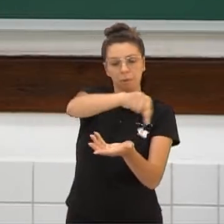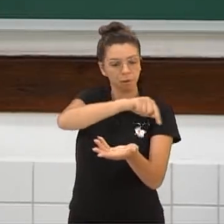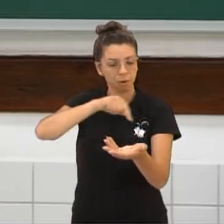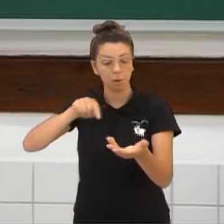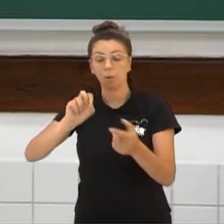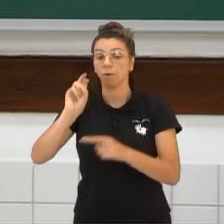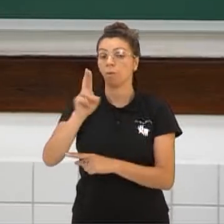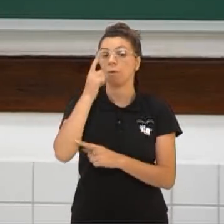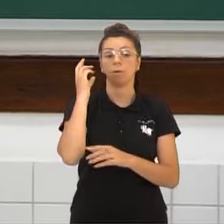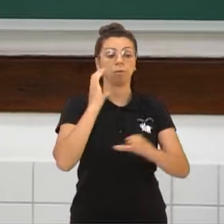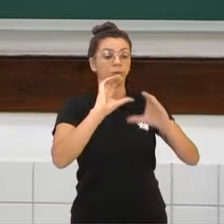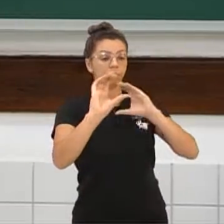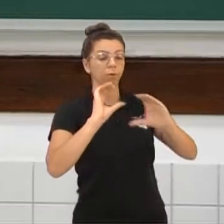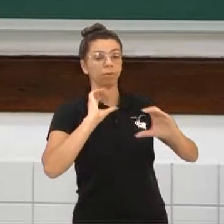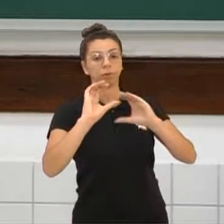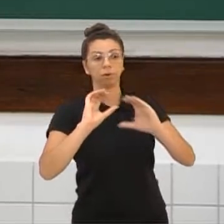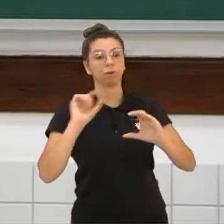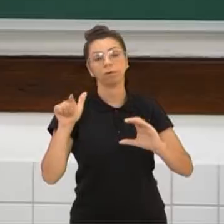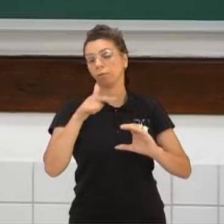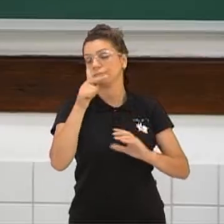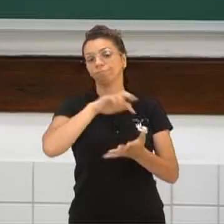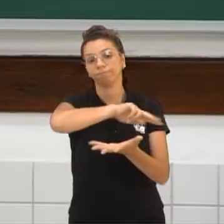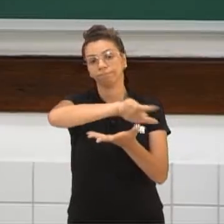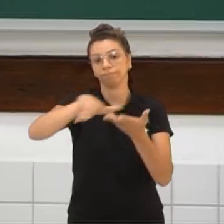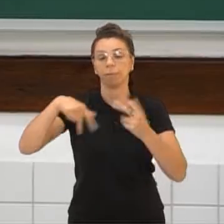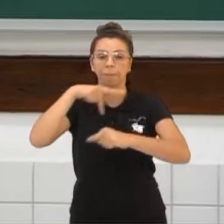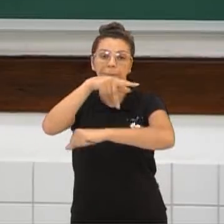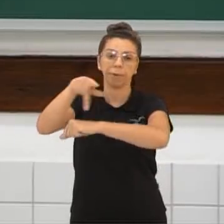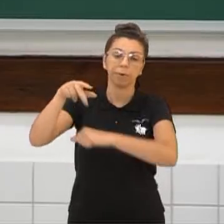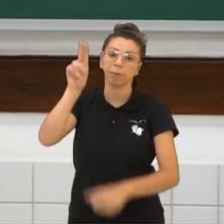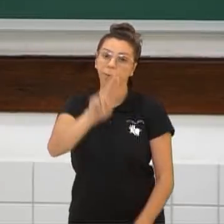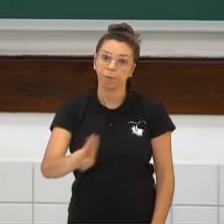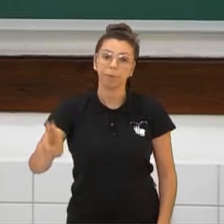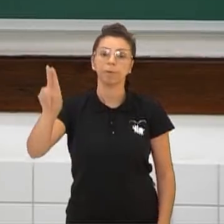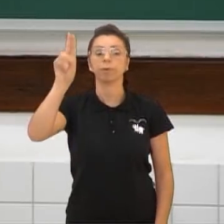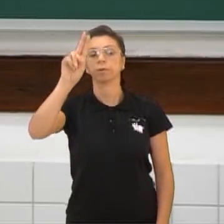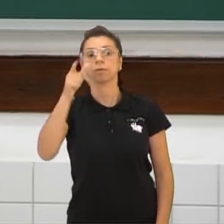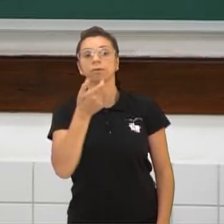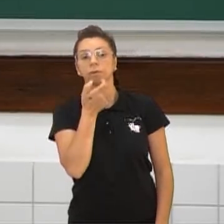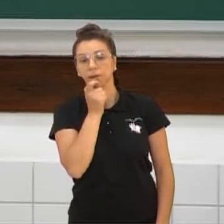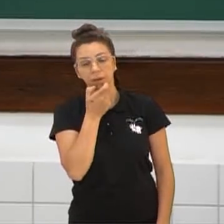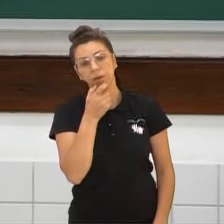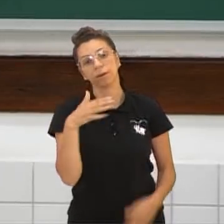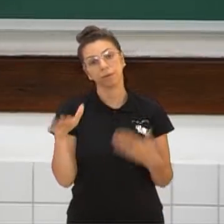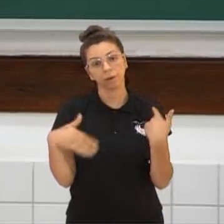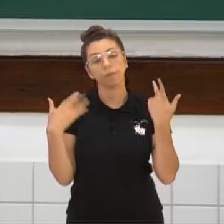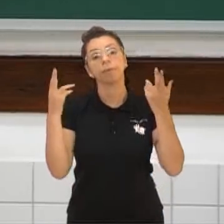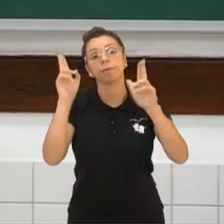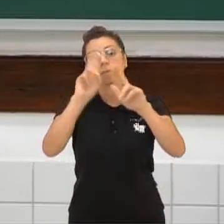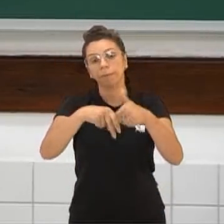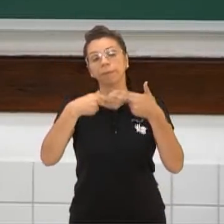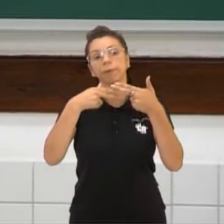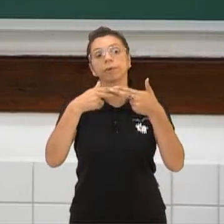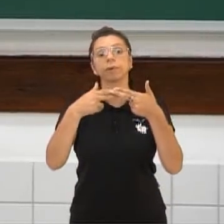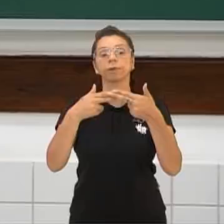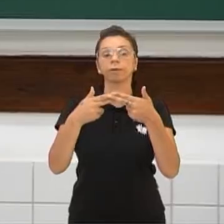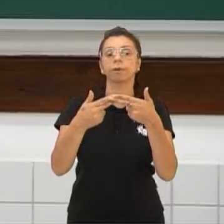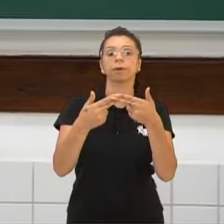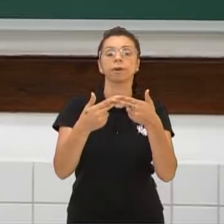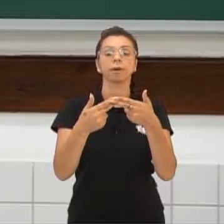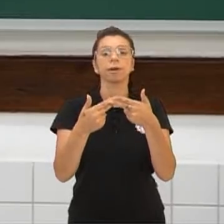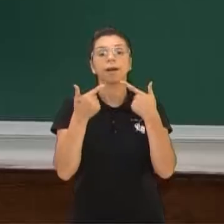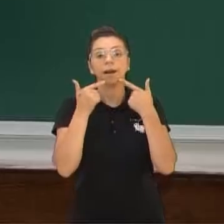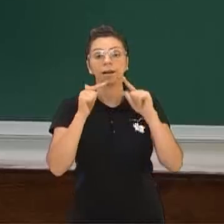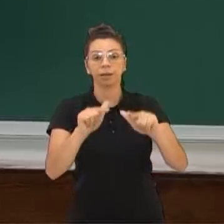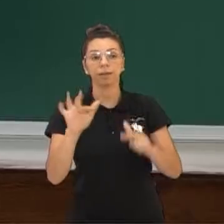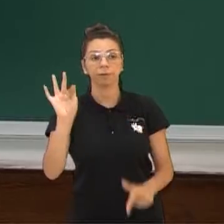se comunicar com pessoas de vários países usando a língua inglesa. Então, justamente é isso. A língua franca